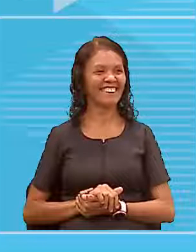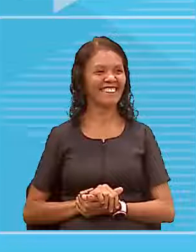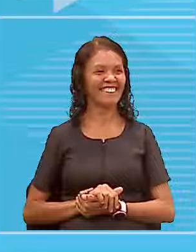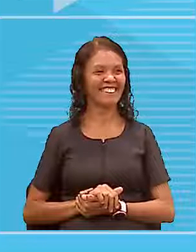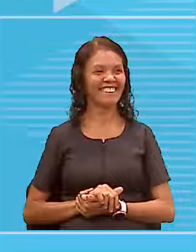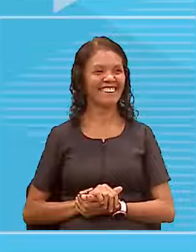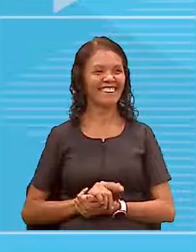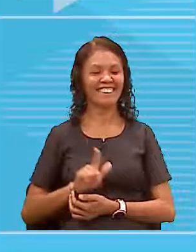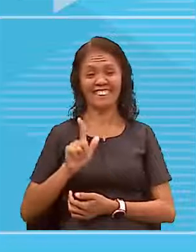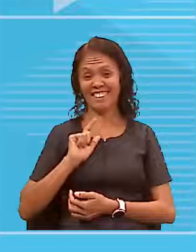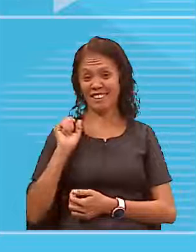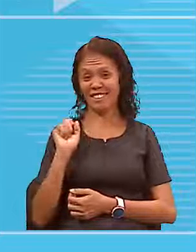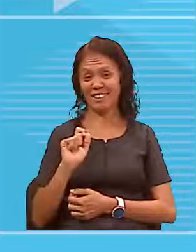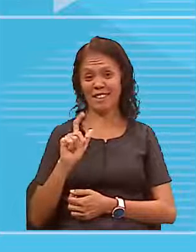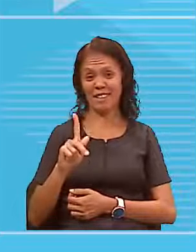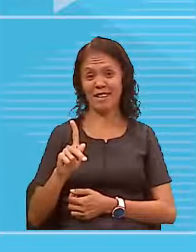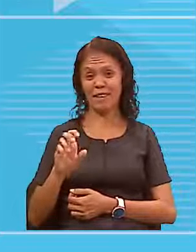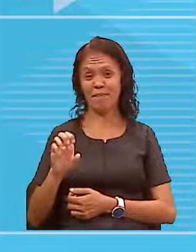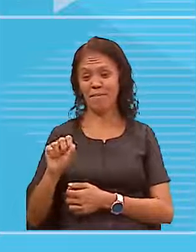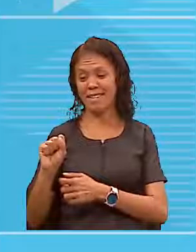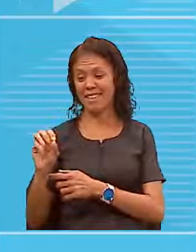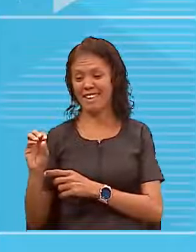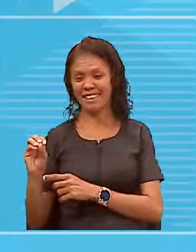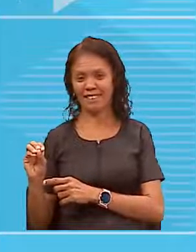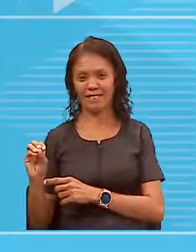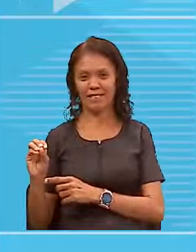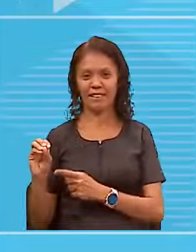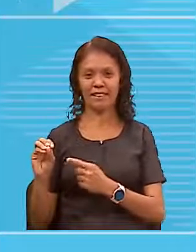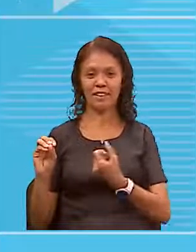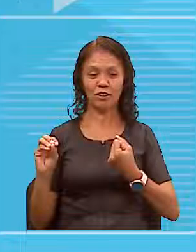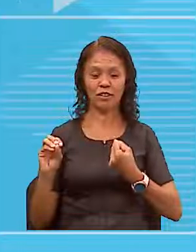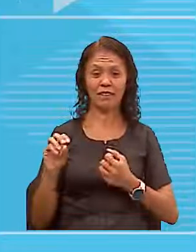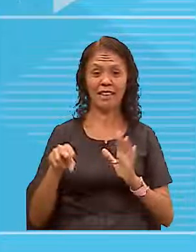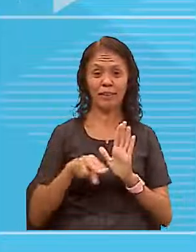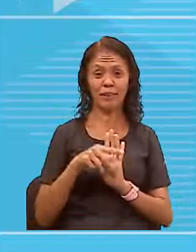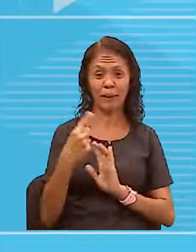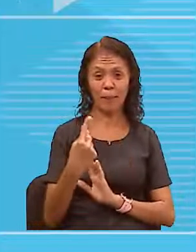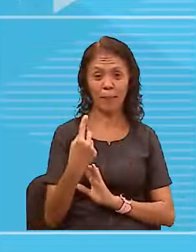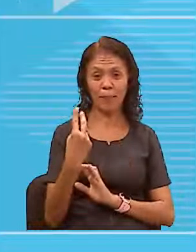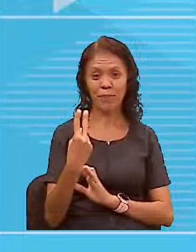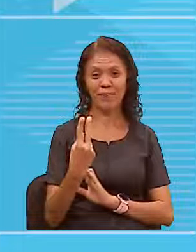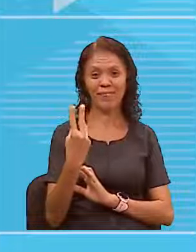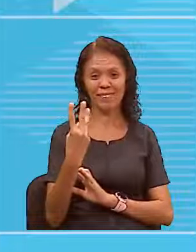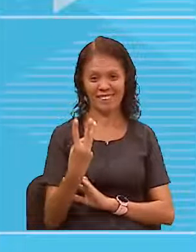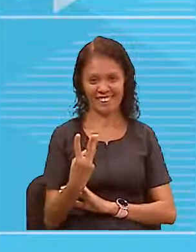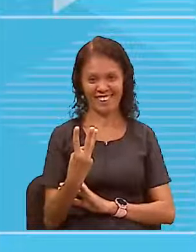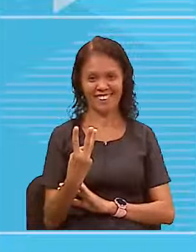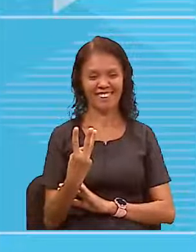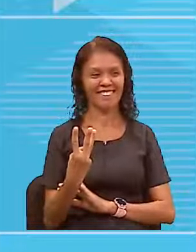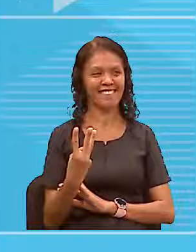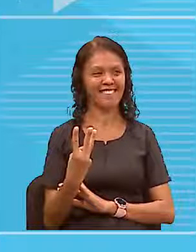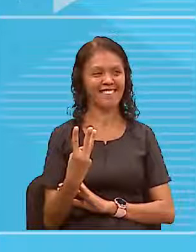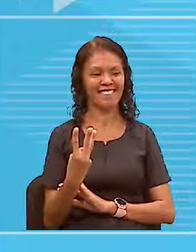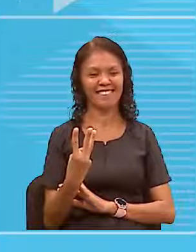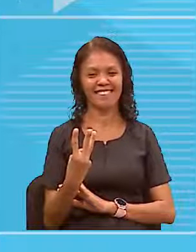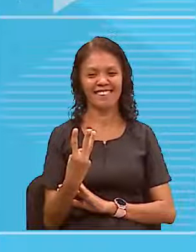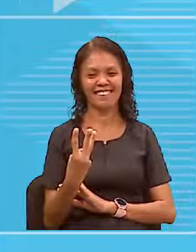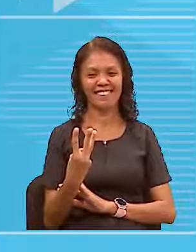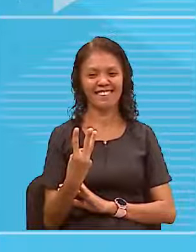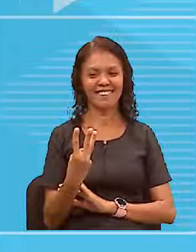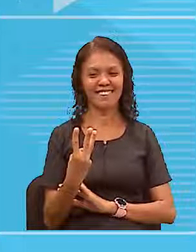colocar pesos. Na nota 1, na nota 2, na nota 3, colocar-se pesos,